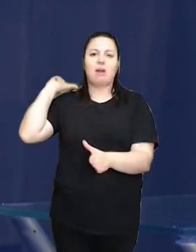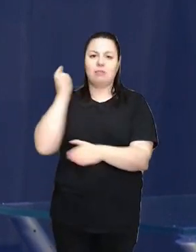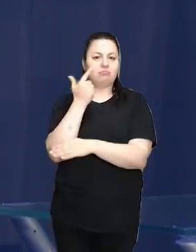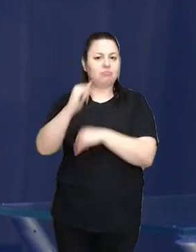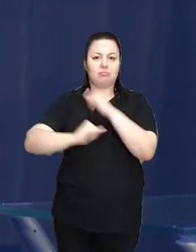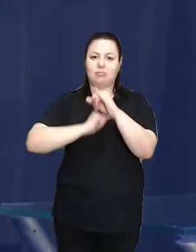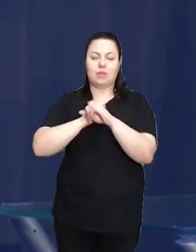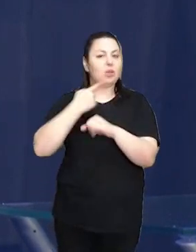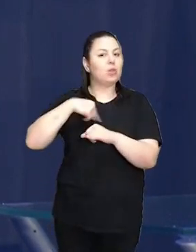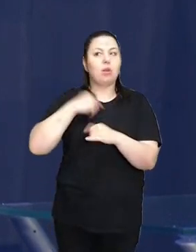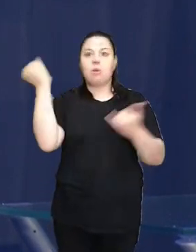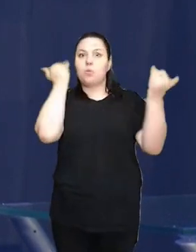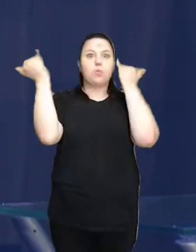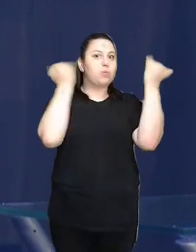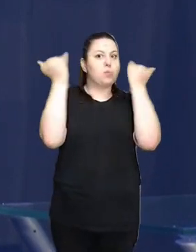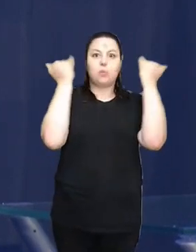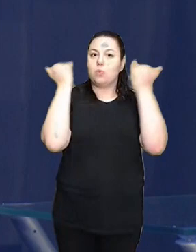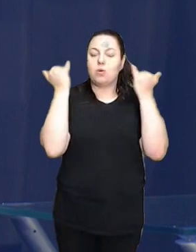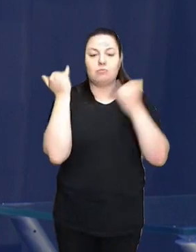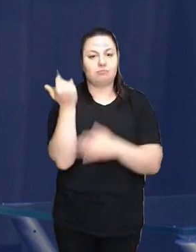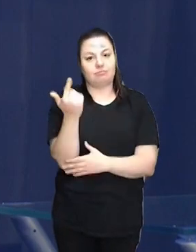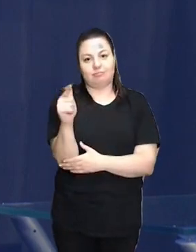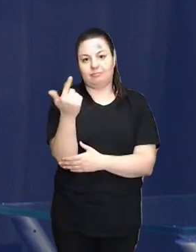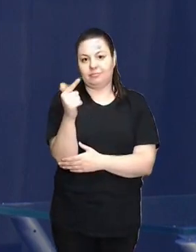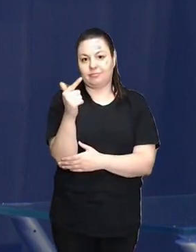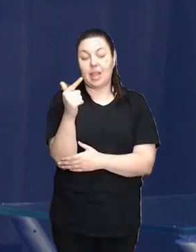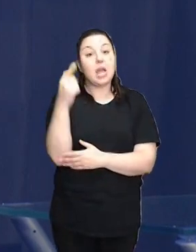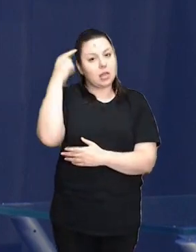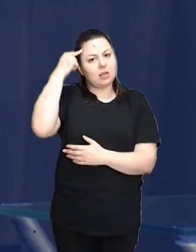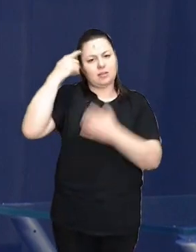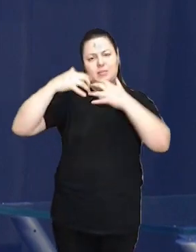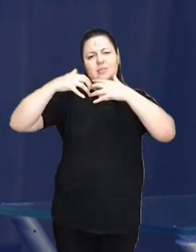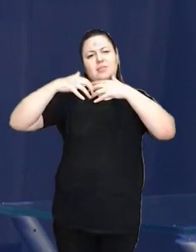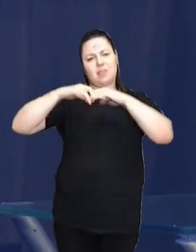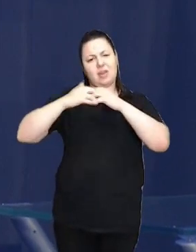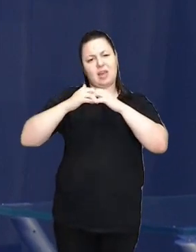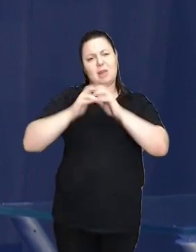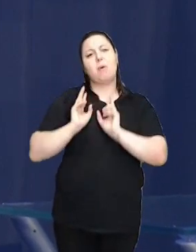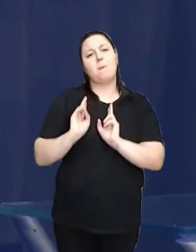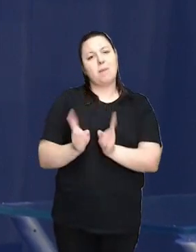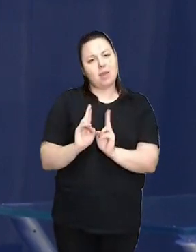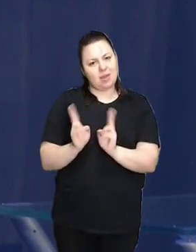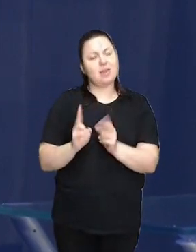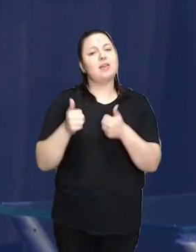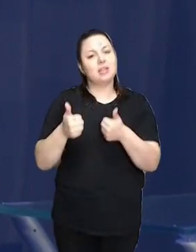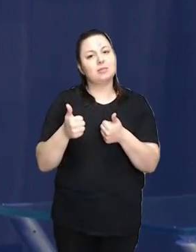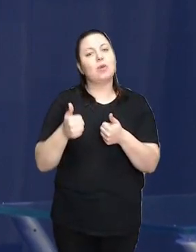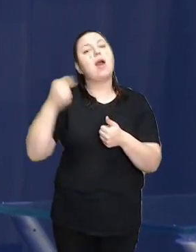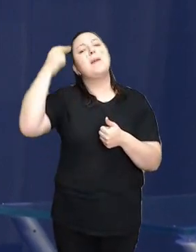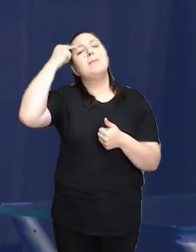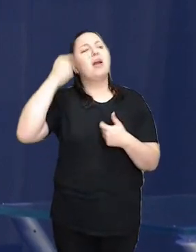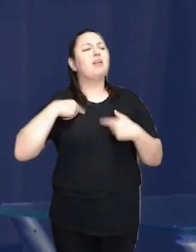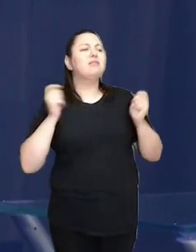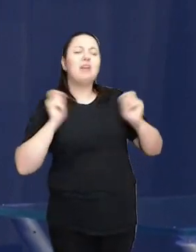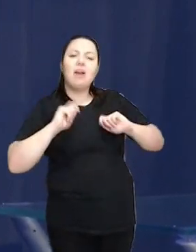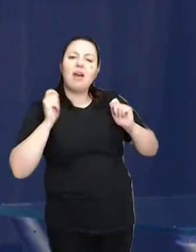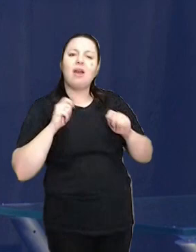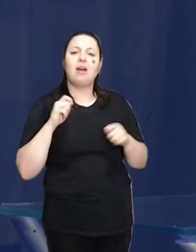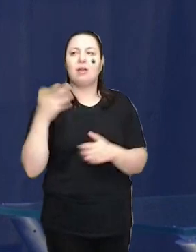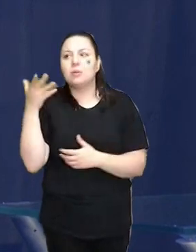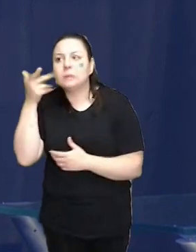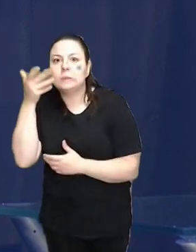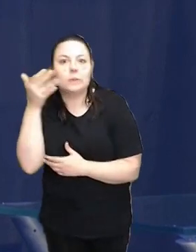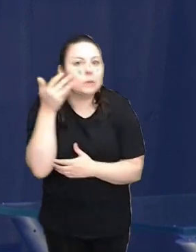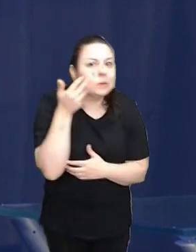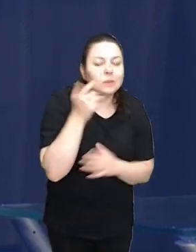gente não tem, o nosso cérebro, ele continua o mesmo, por mais que a gente tenha evoluído. Mas a gente acha que a gente vai dar conta de consumir informação